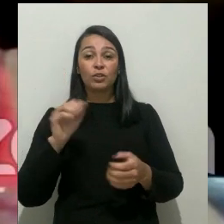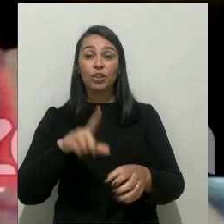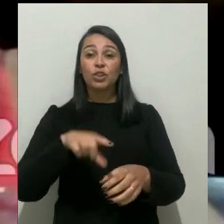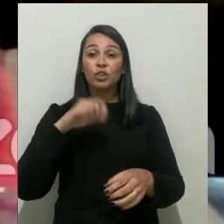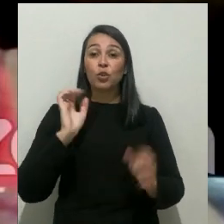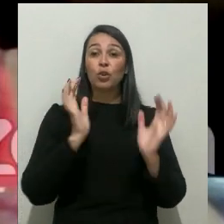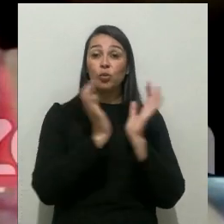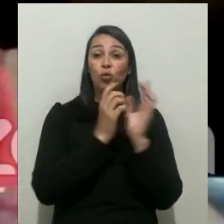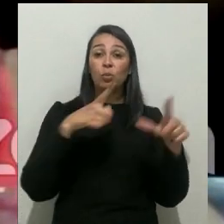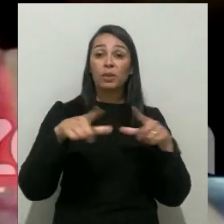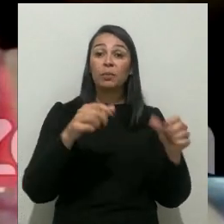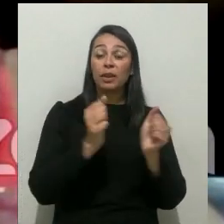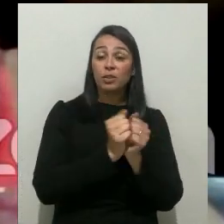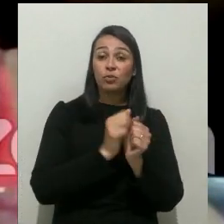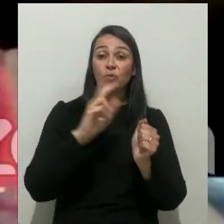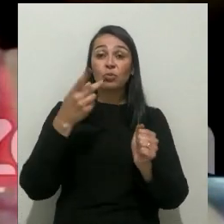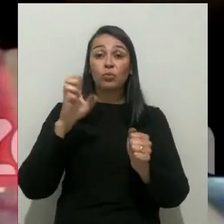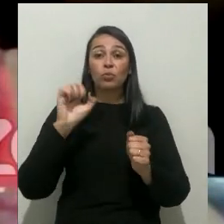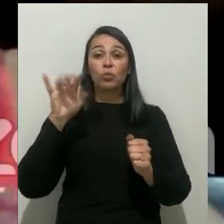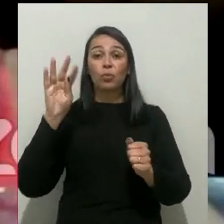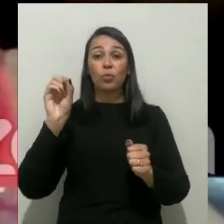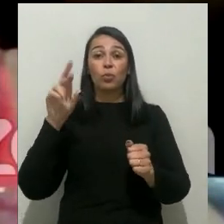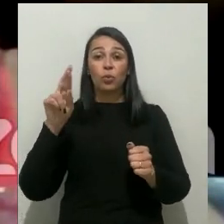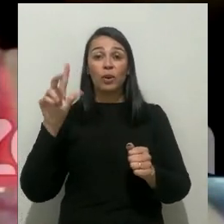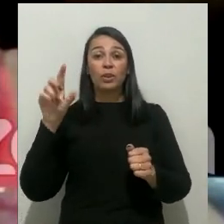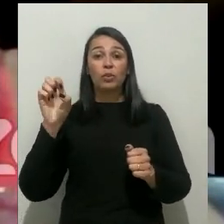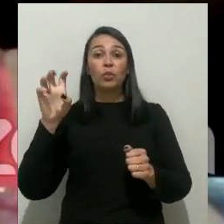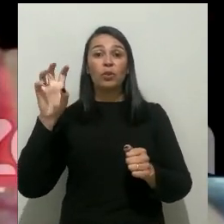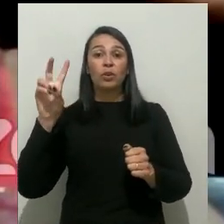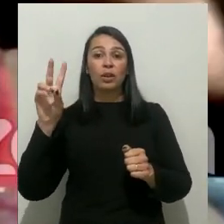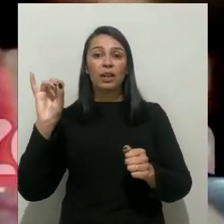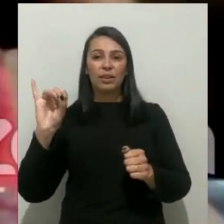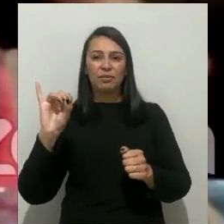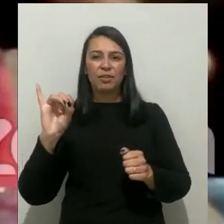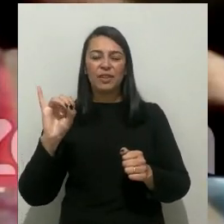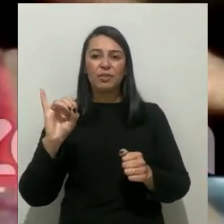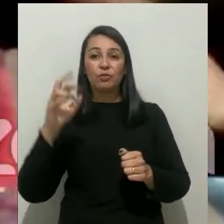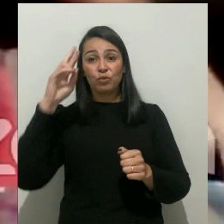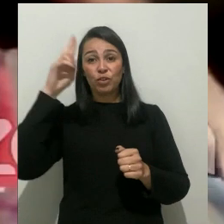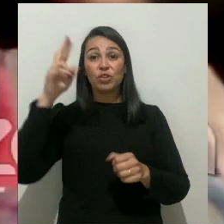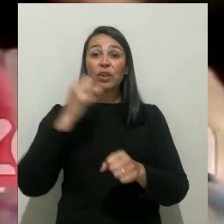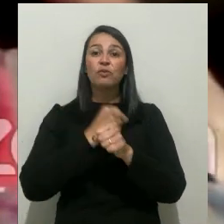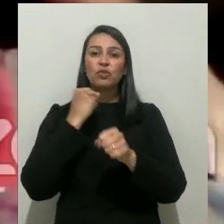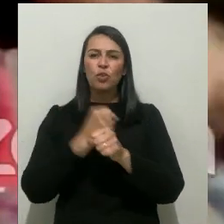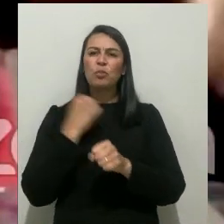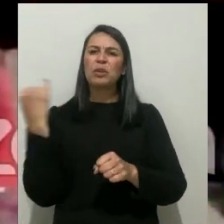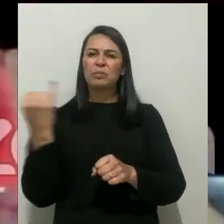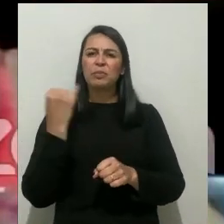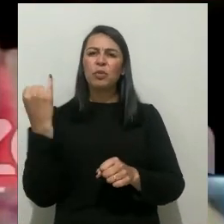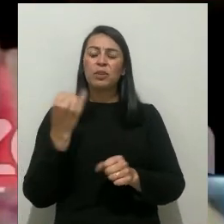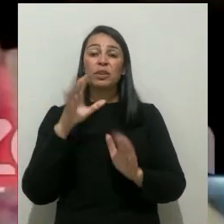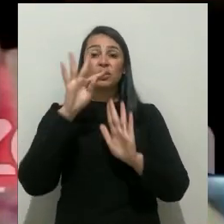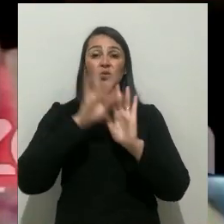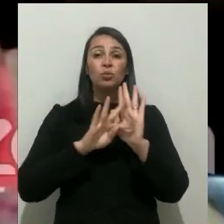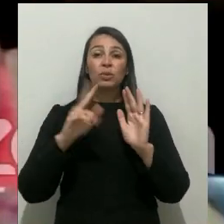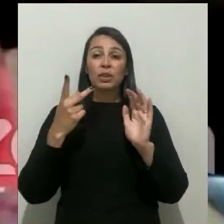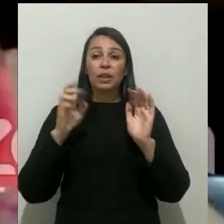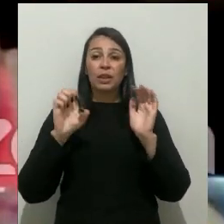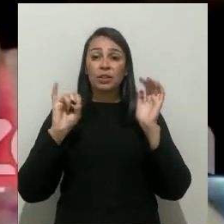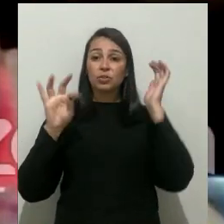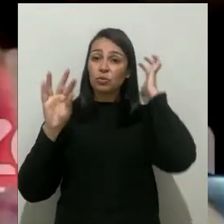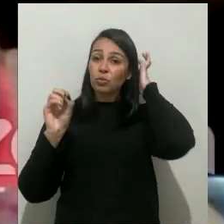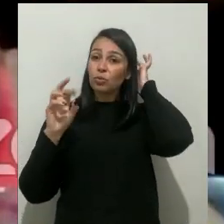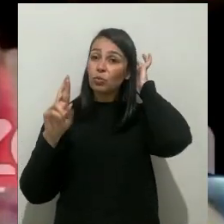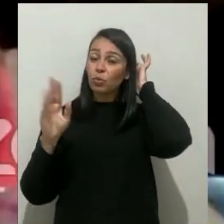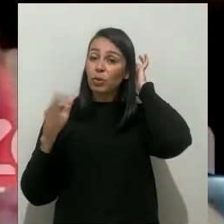na verdade, um grande mestre de obras. Ele fala no livro, assim, aliás, o livro é incrível, os textos do Heitor